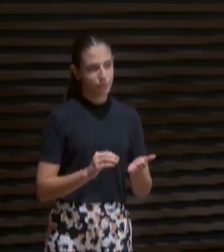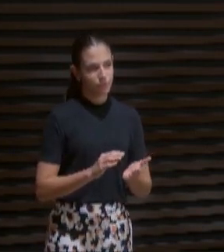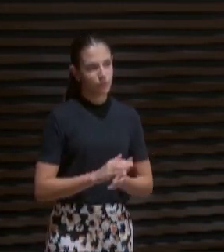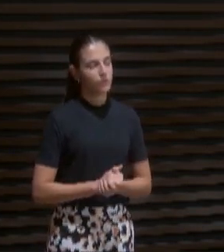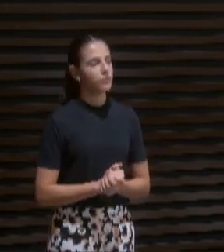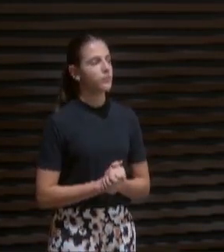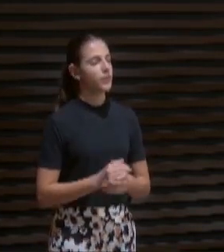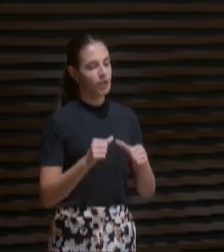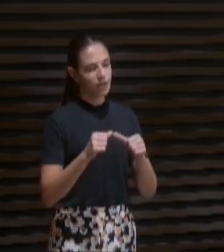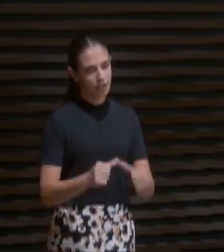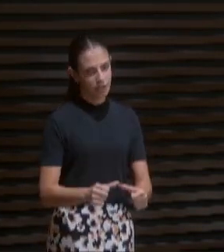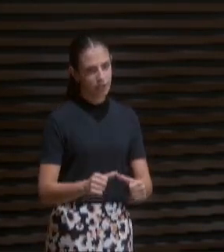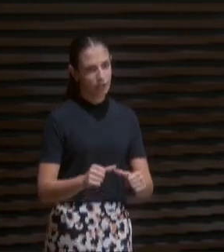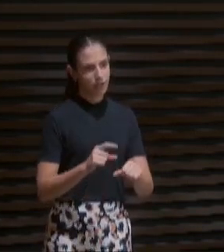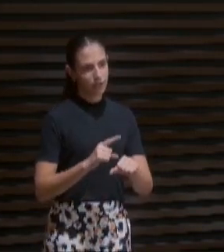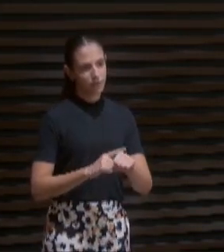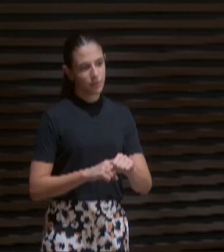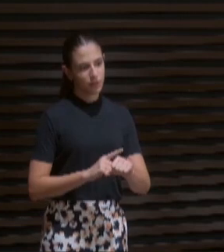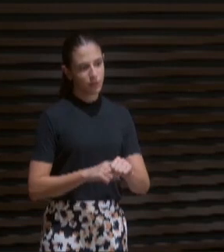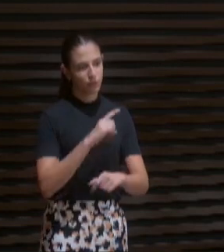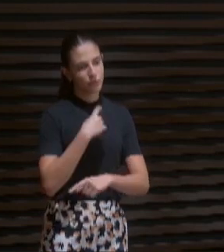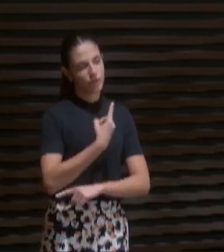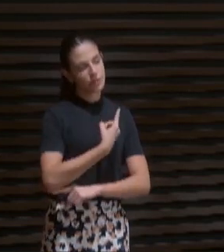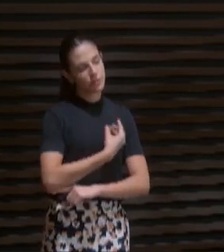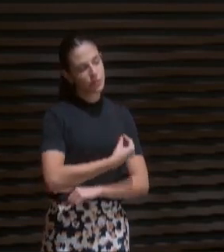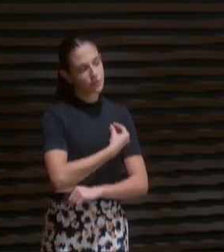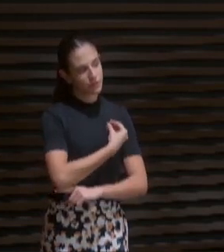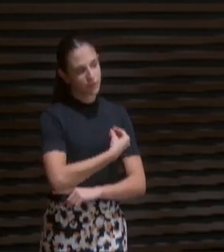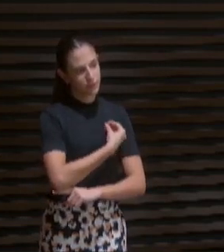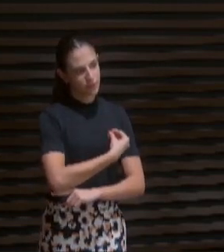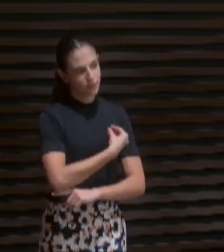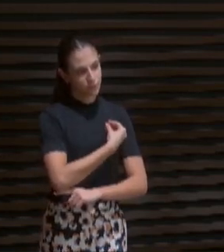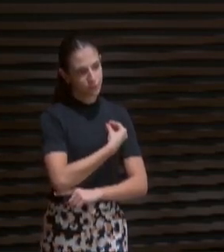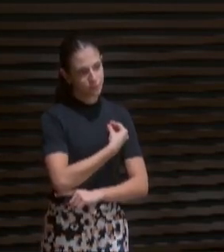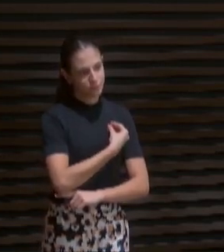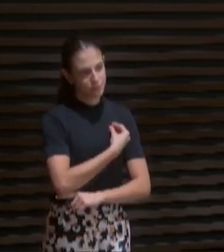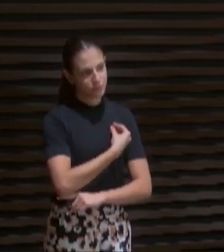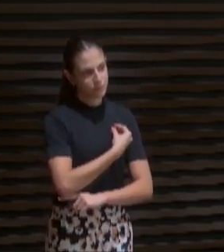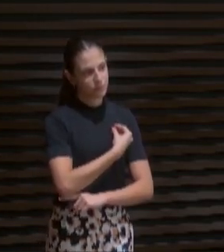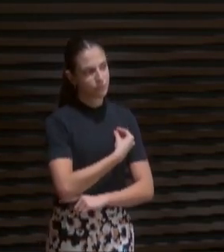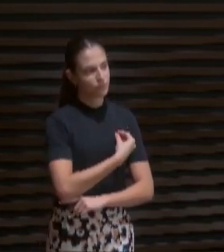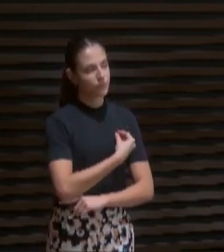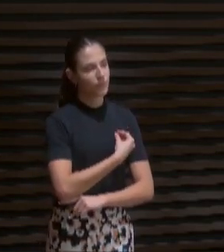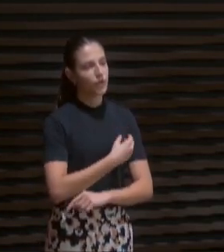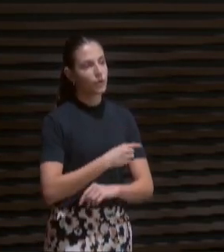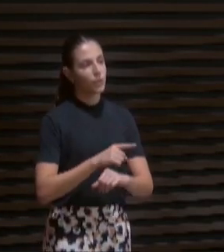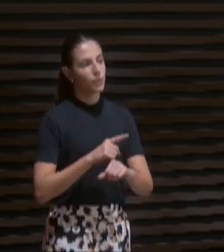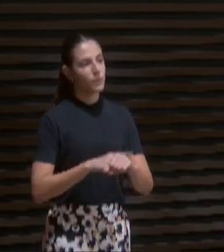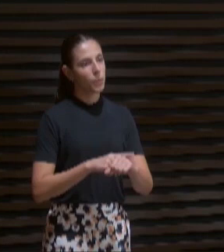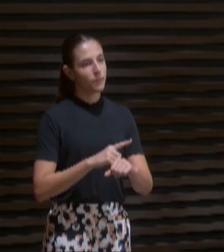E nesse período aqui nós estamos caminhando naquilo que é o período